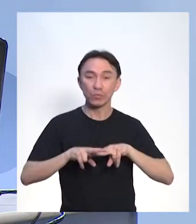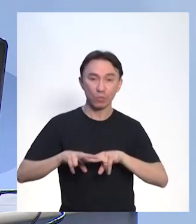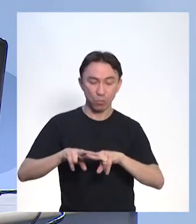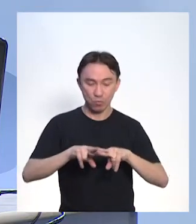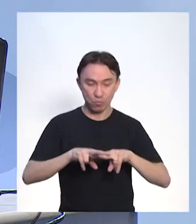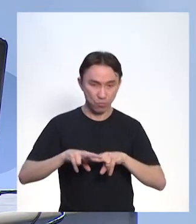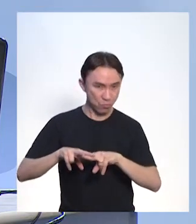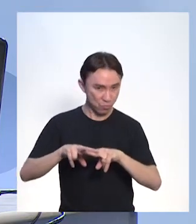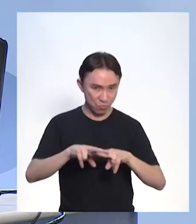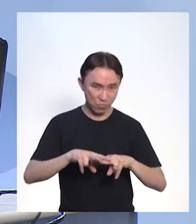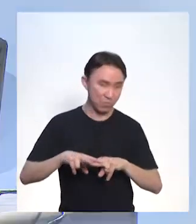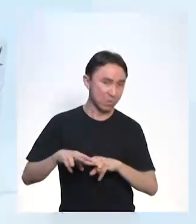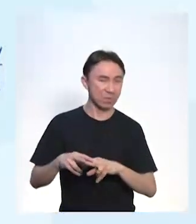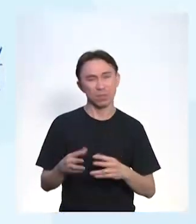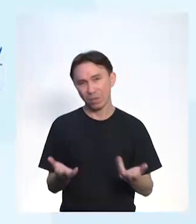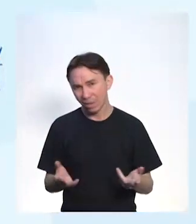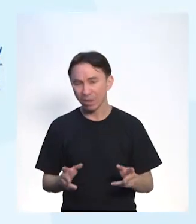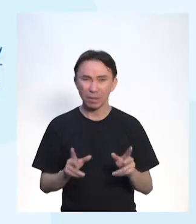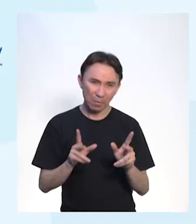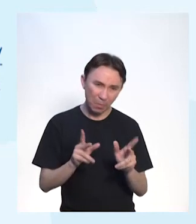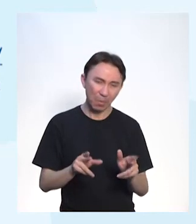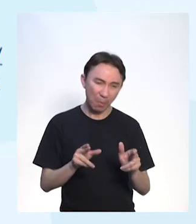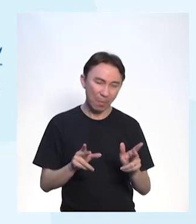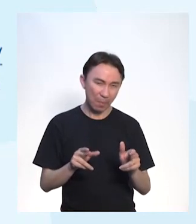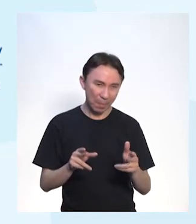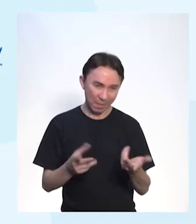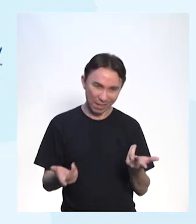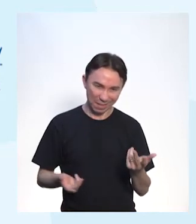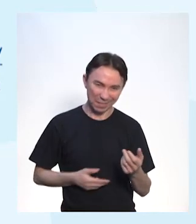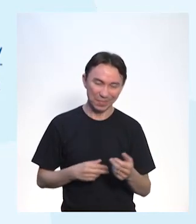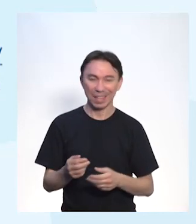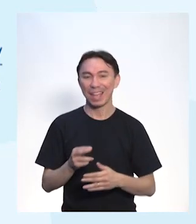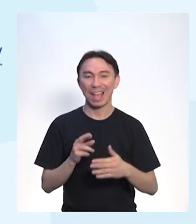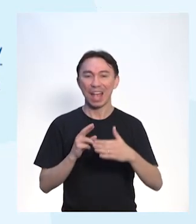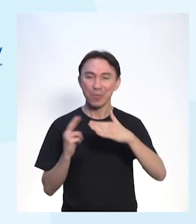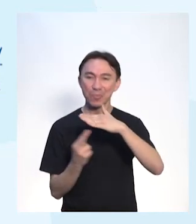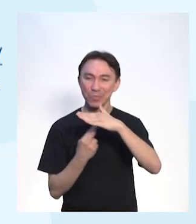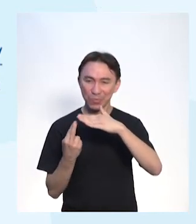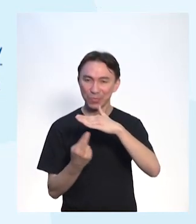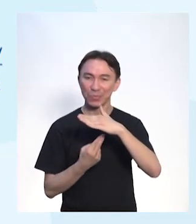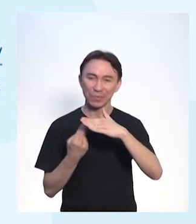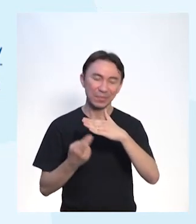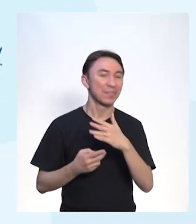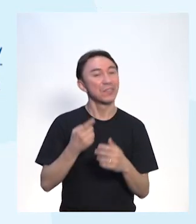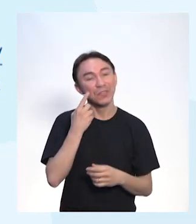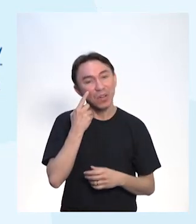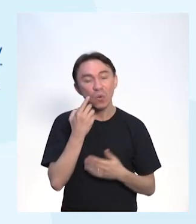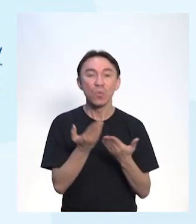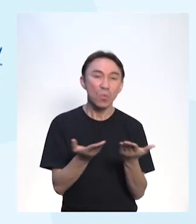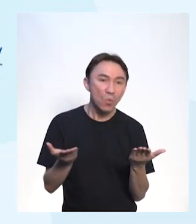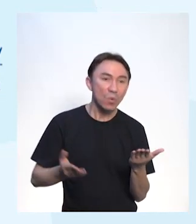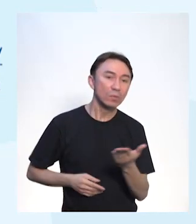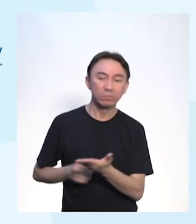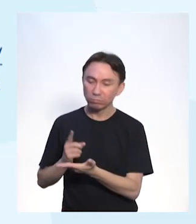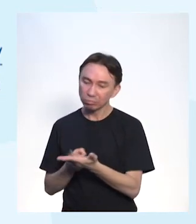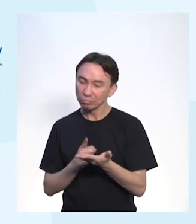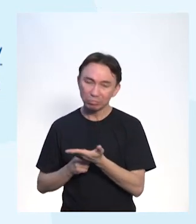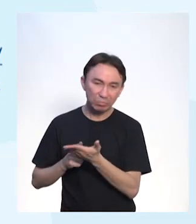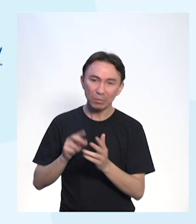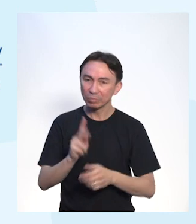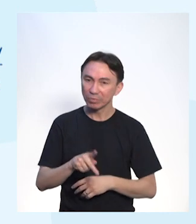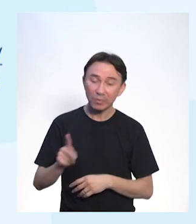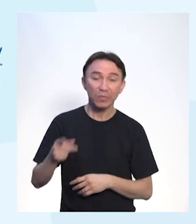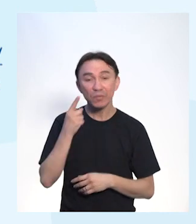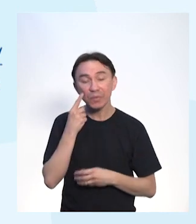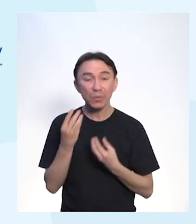conteúdo como se fosse a recuperação aí. Então, os seus professores aí eles se reuniram, decidiram quais seriam as habilidades que seriam